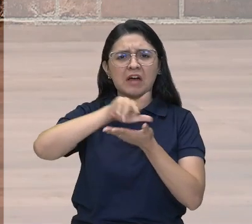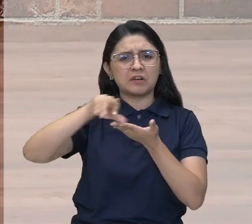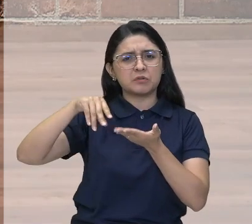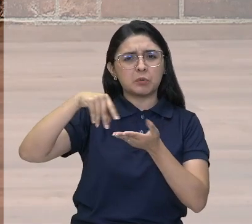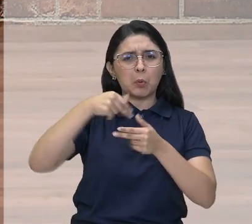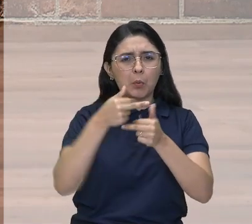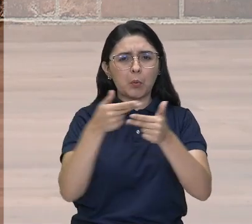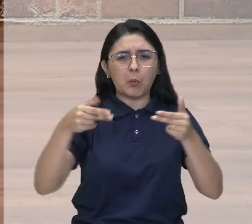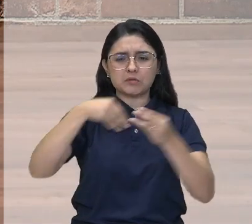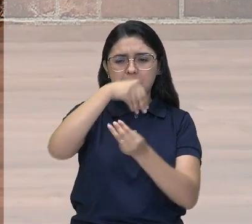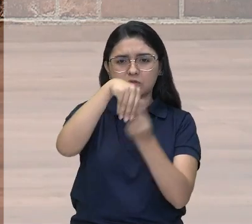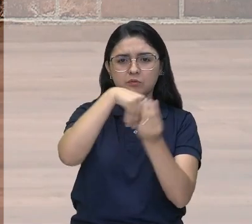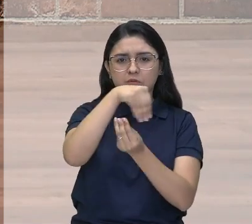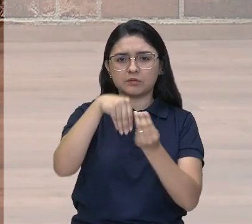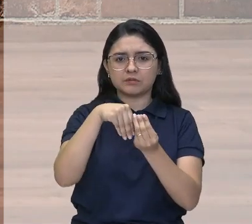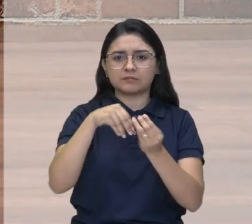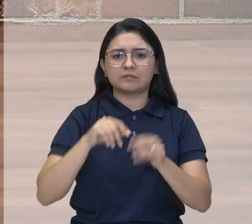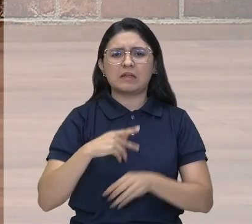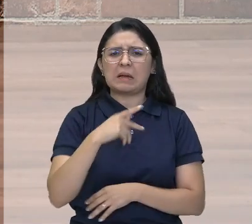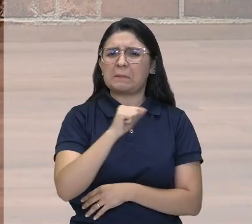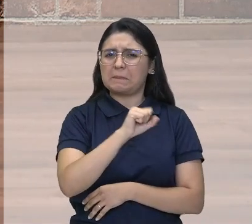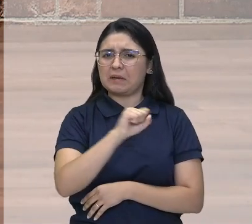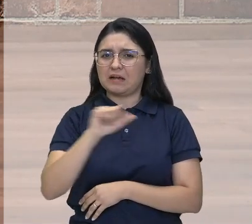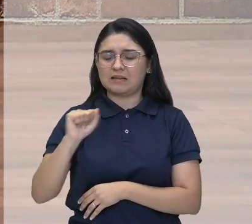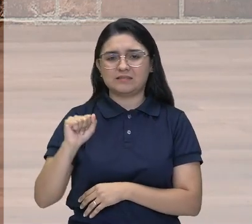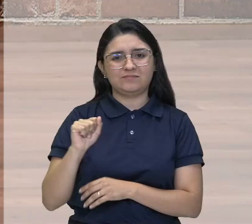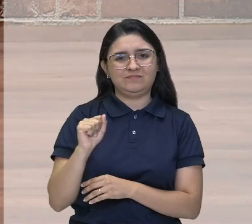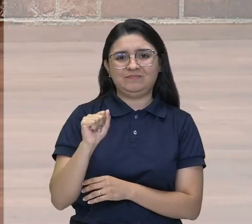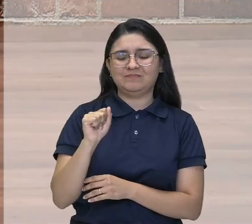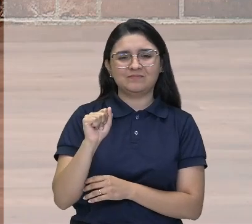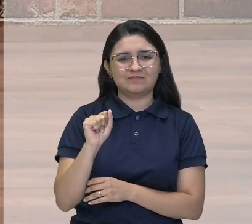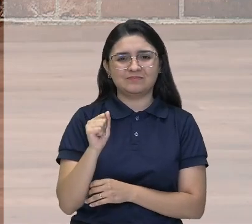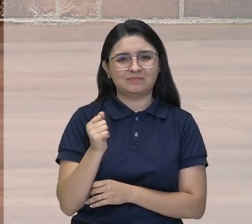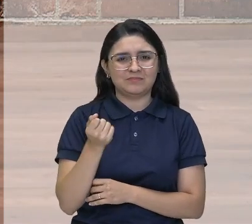tem passas. Tem. Aí acho que as passas já ficam um negocinho meio...